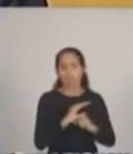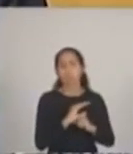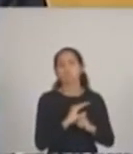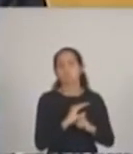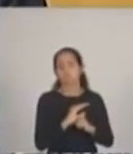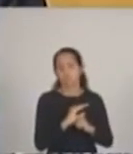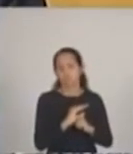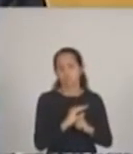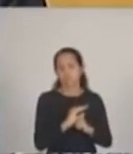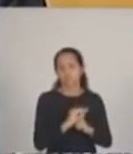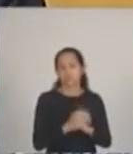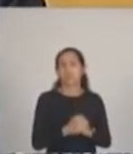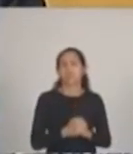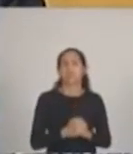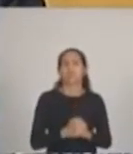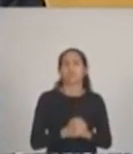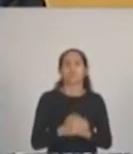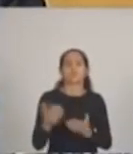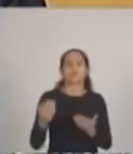Vamos, então, passar a votação,